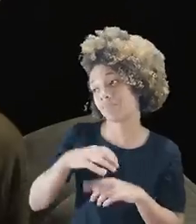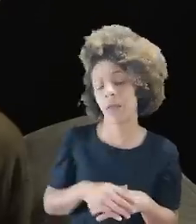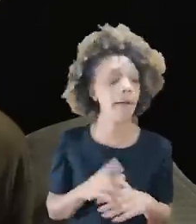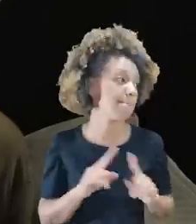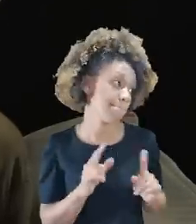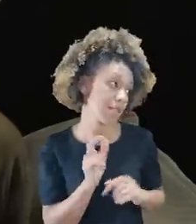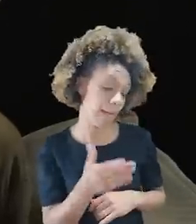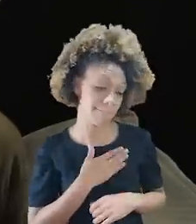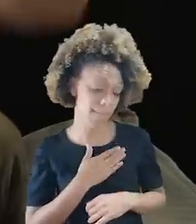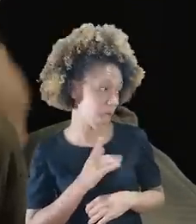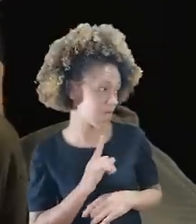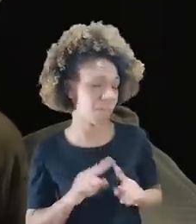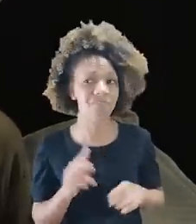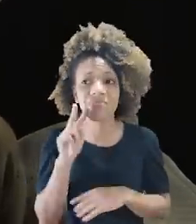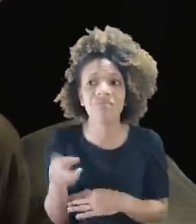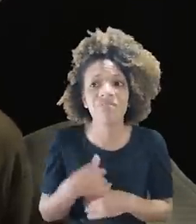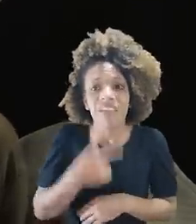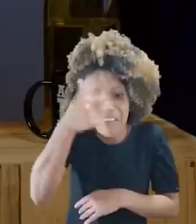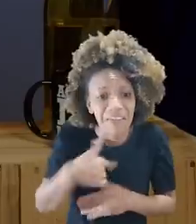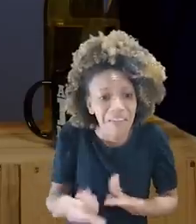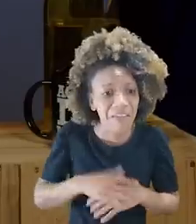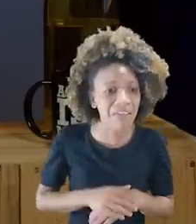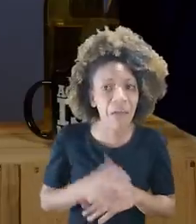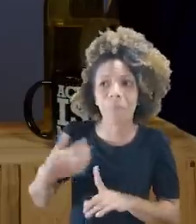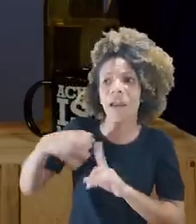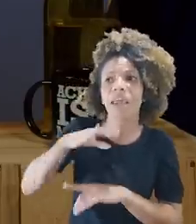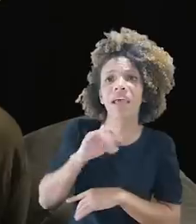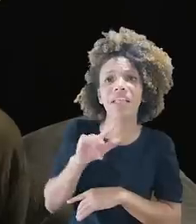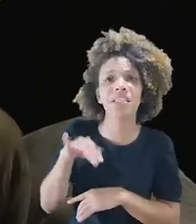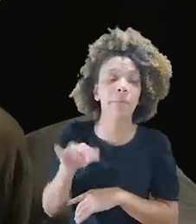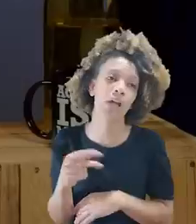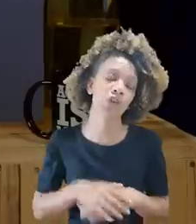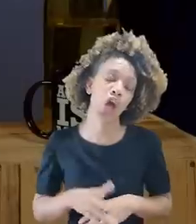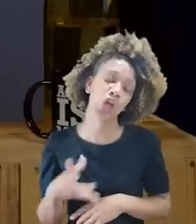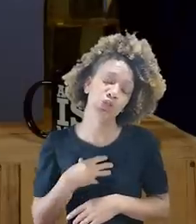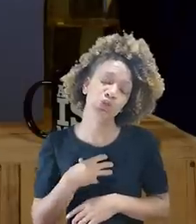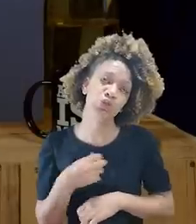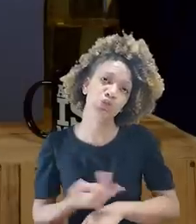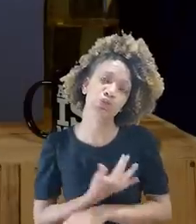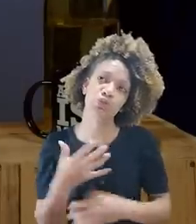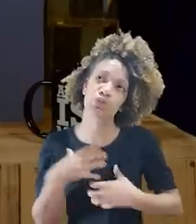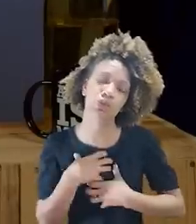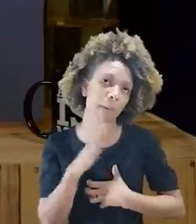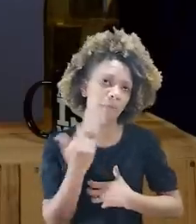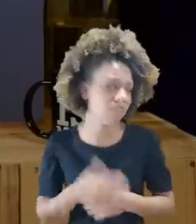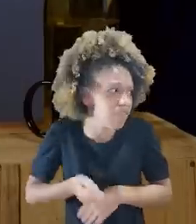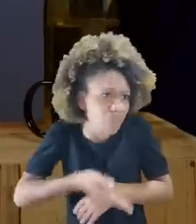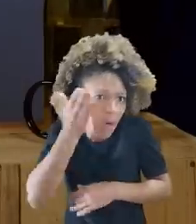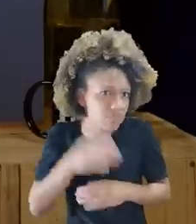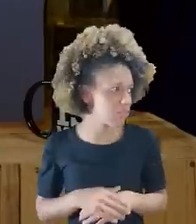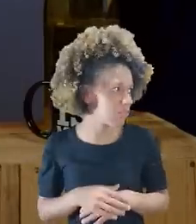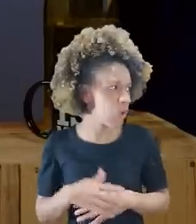meu filho tá precisando de um bagulho eu entendo essa essa necessidade então isso eu não caio nessa armadilha Porque para mim é tudo é